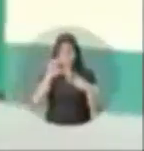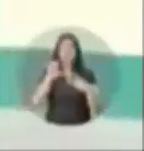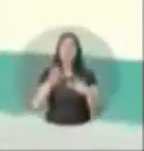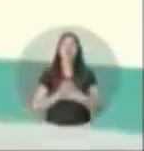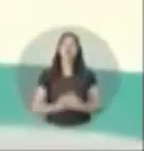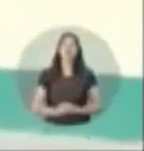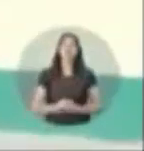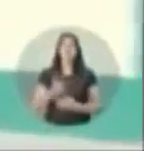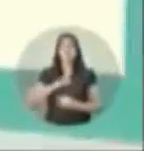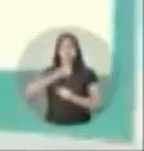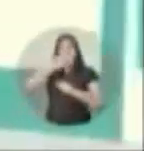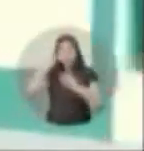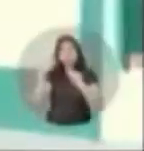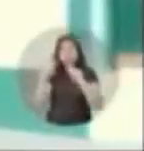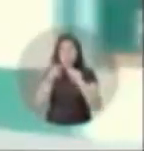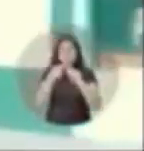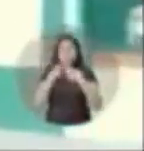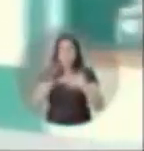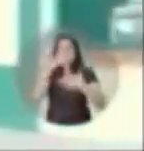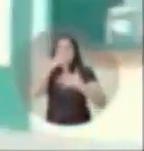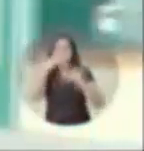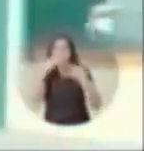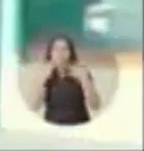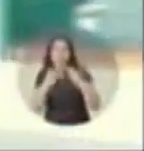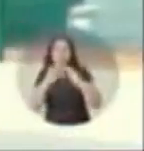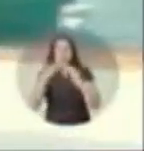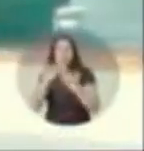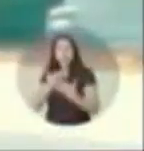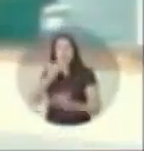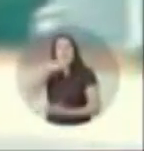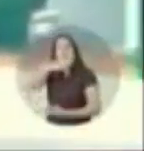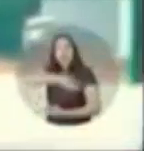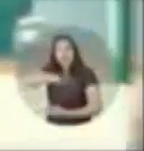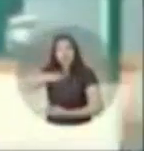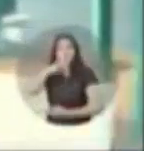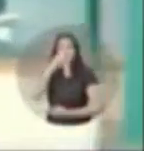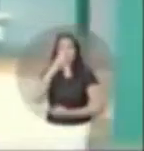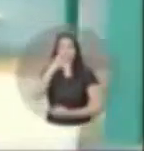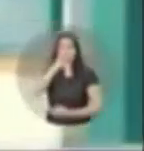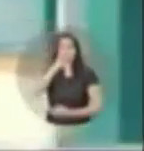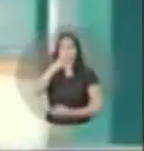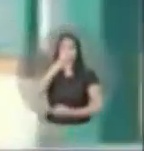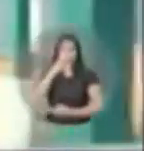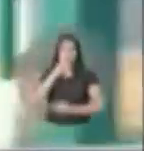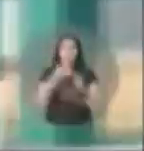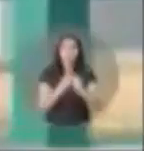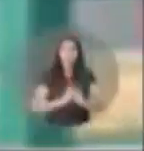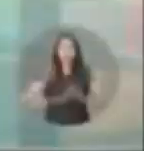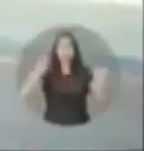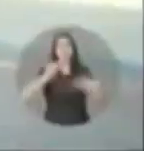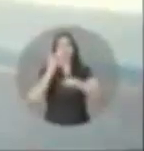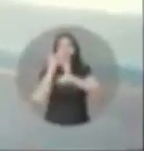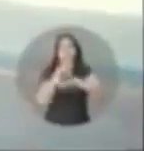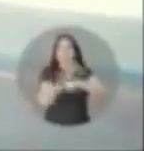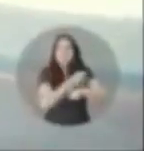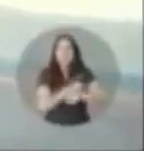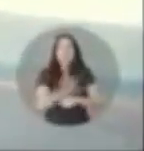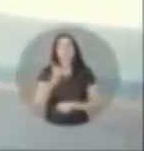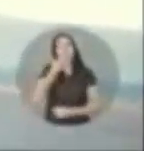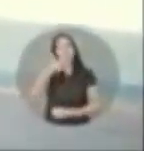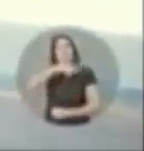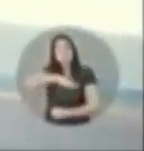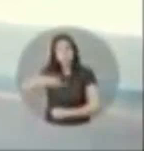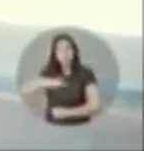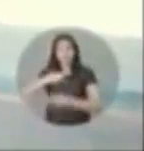pouco, todas as creches da cidade se transformem em SEICs, ampliando o número de vagas. Até o final do ano, vamos entregar mais 4